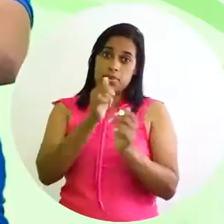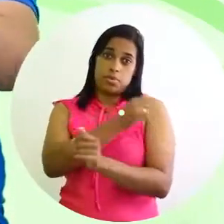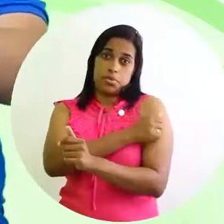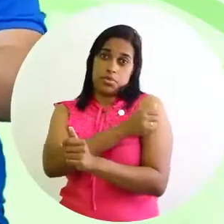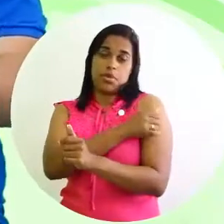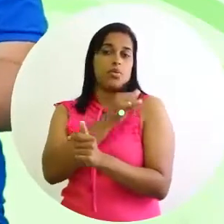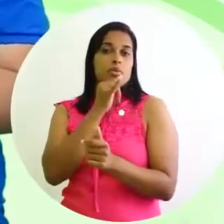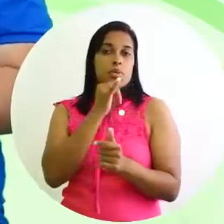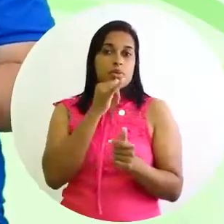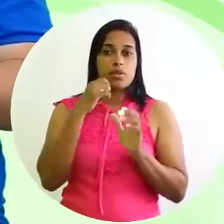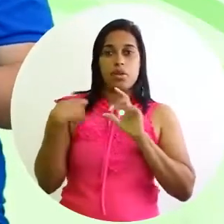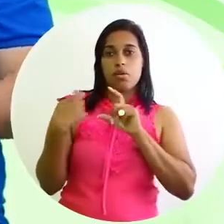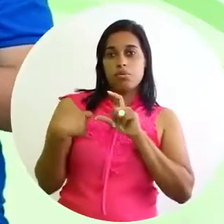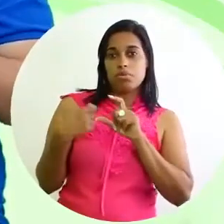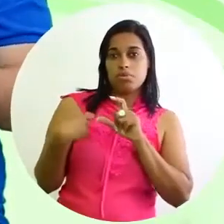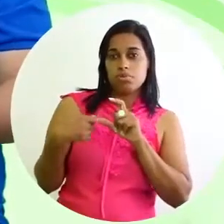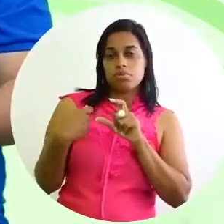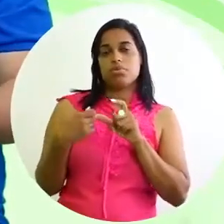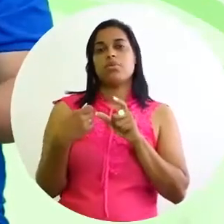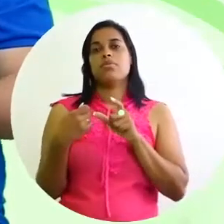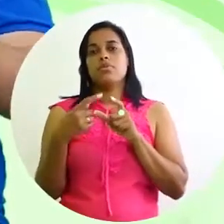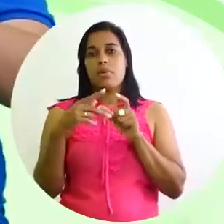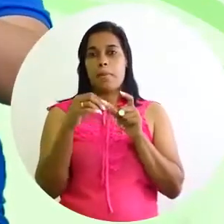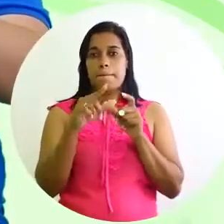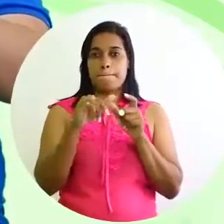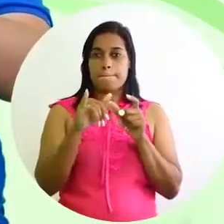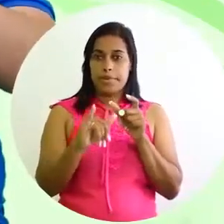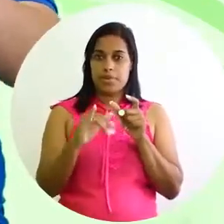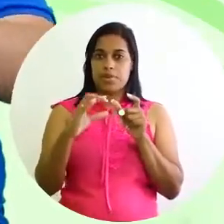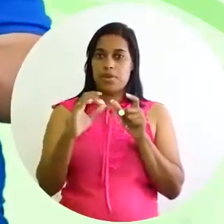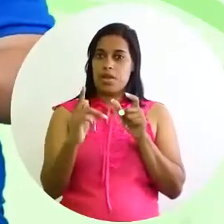meus alunos, por exemplo, gravarem um podcast,